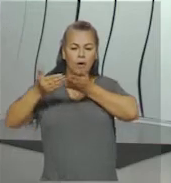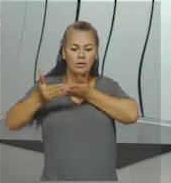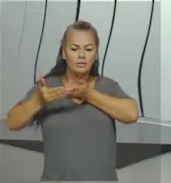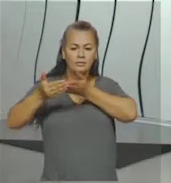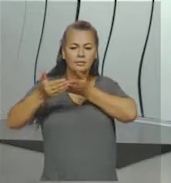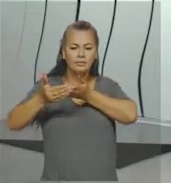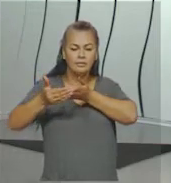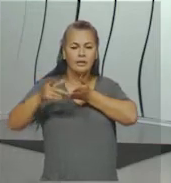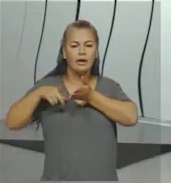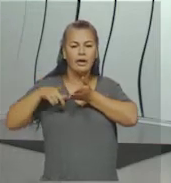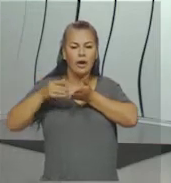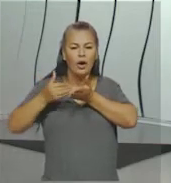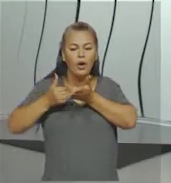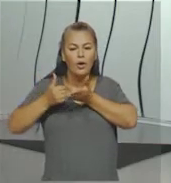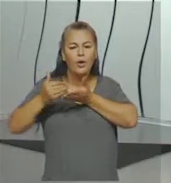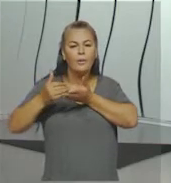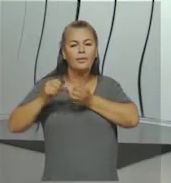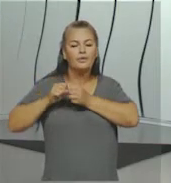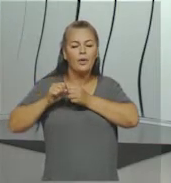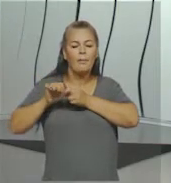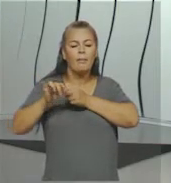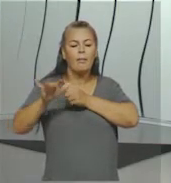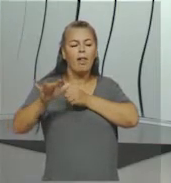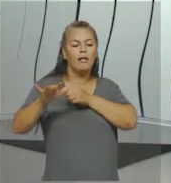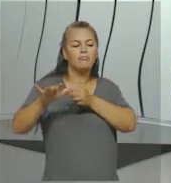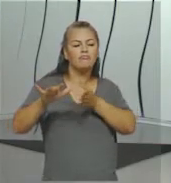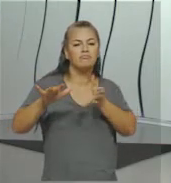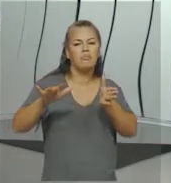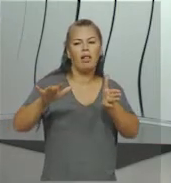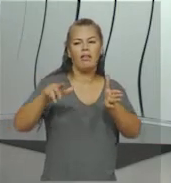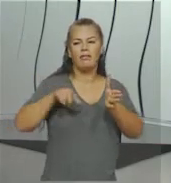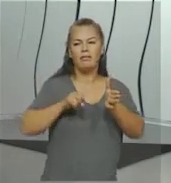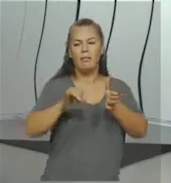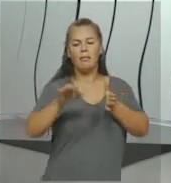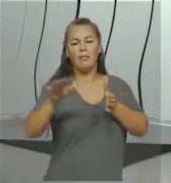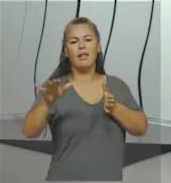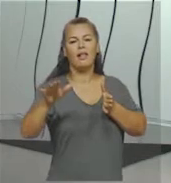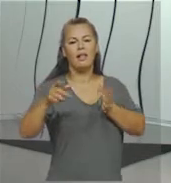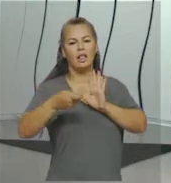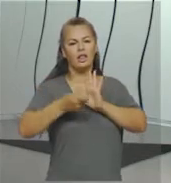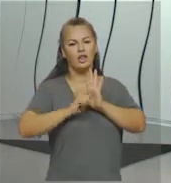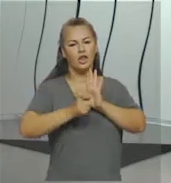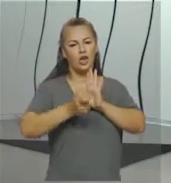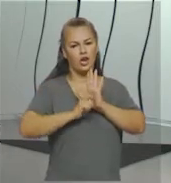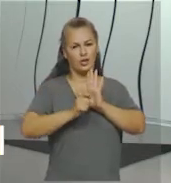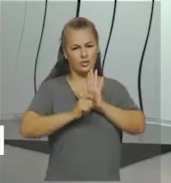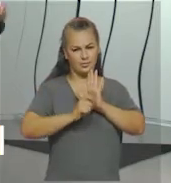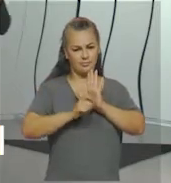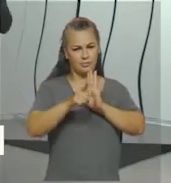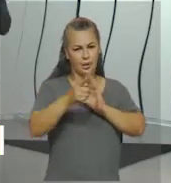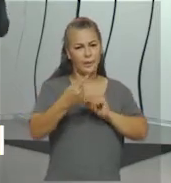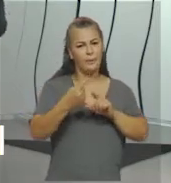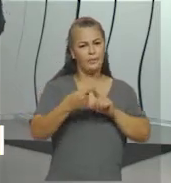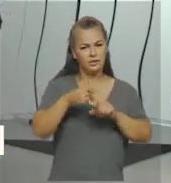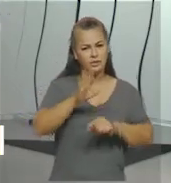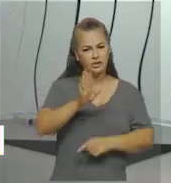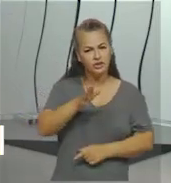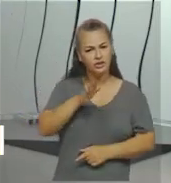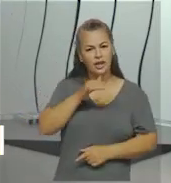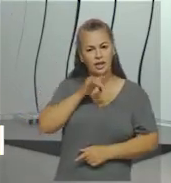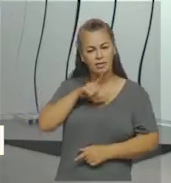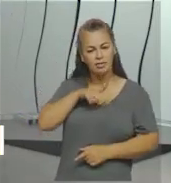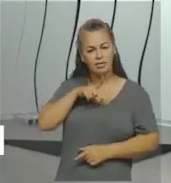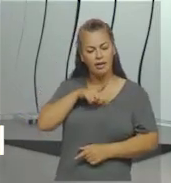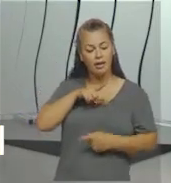drogas sintéticas surgiram, tá? Tá certo? E, porque a gente pode ter drogas sintéticas que são fabricadas em